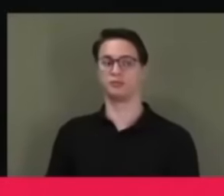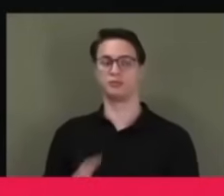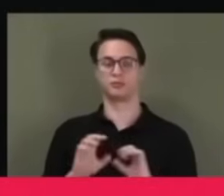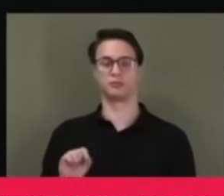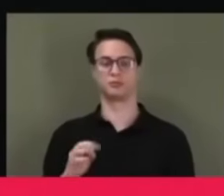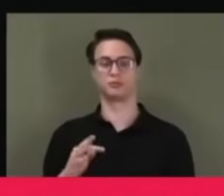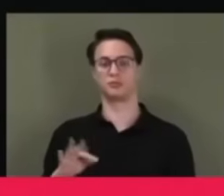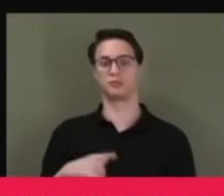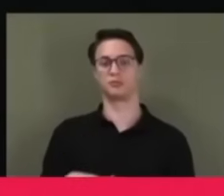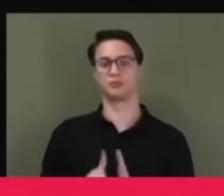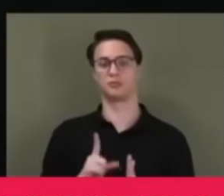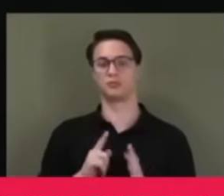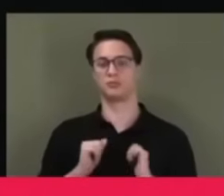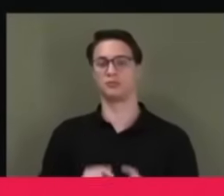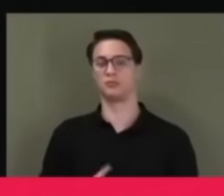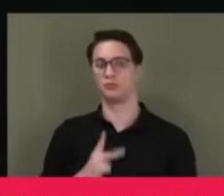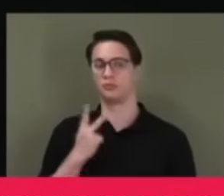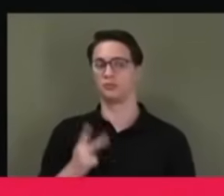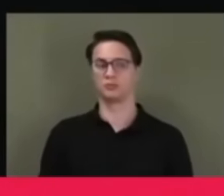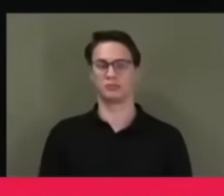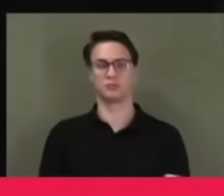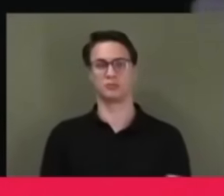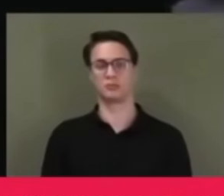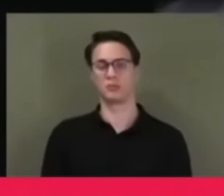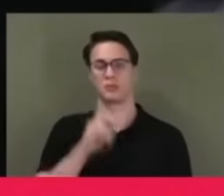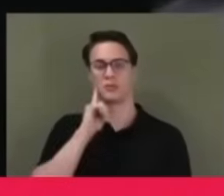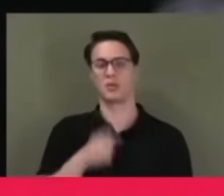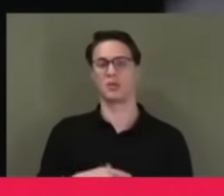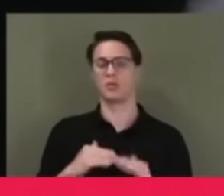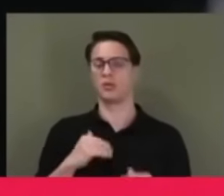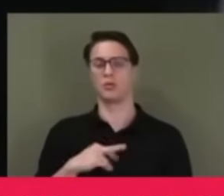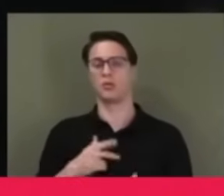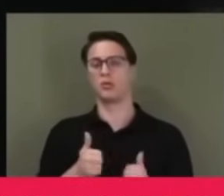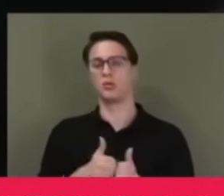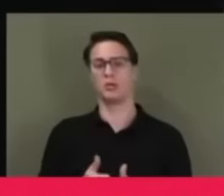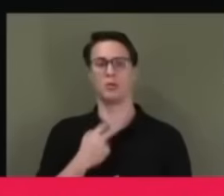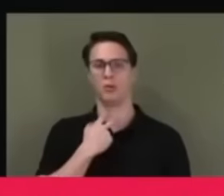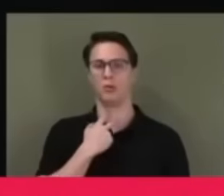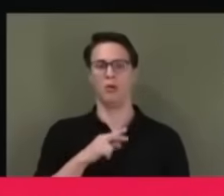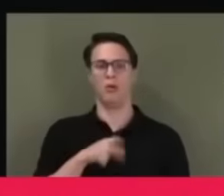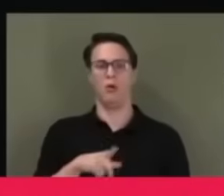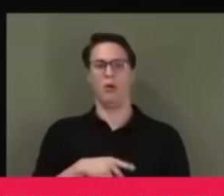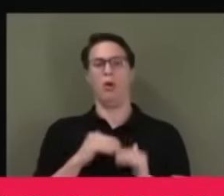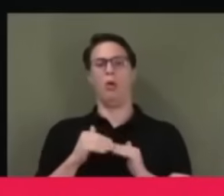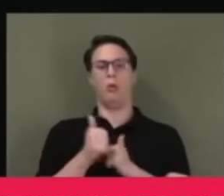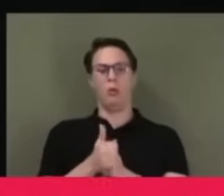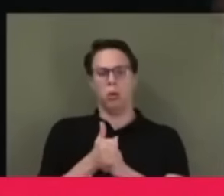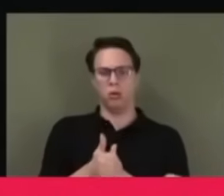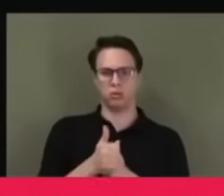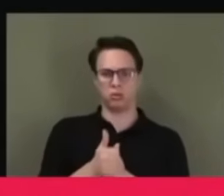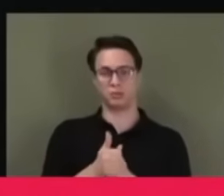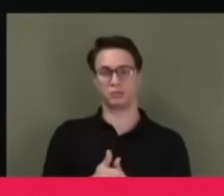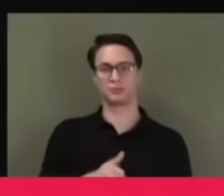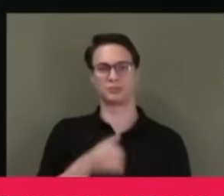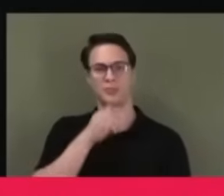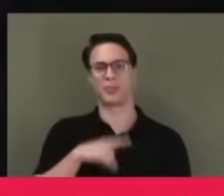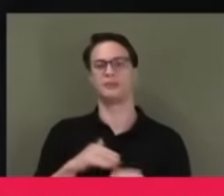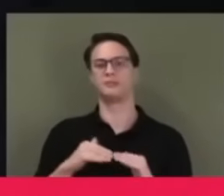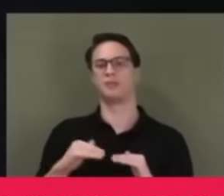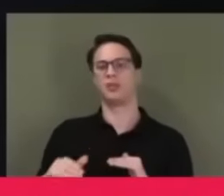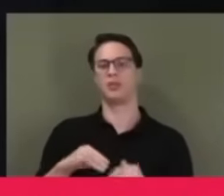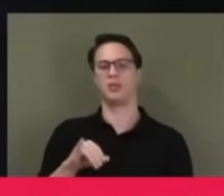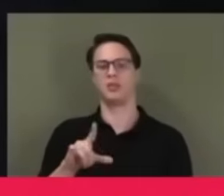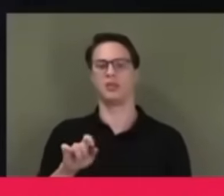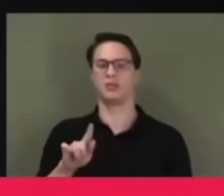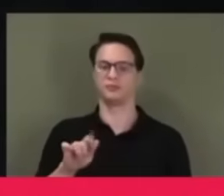antes da aposentadoria, disse: ordens ilegais não se cumprem e não se deve cumprir para não fazer perpetuar a